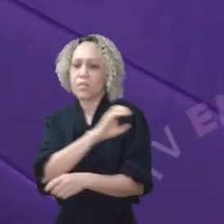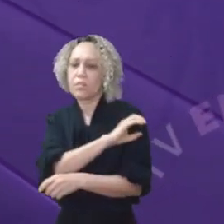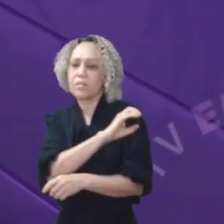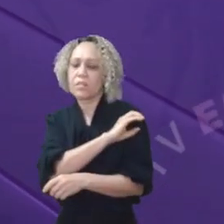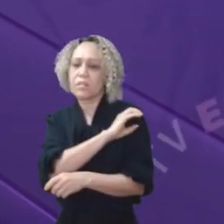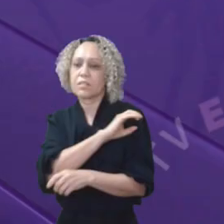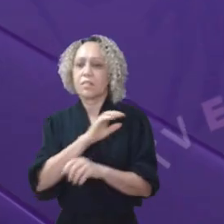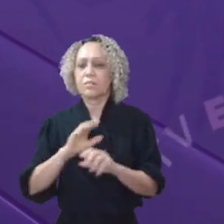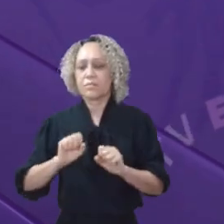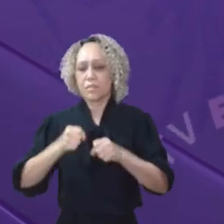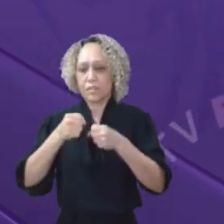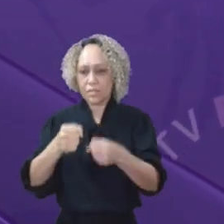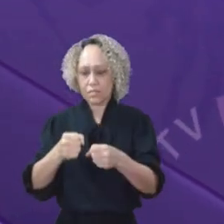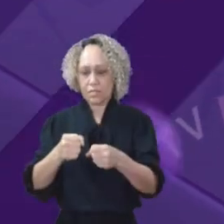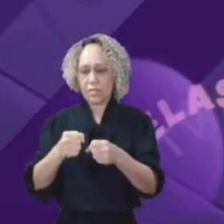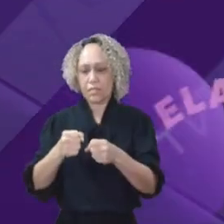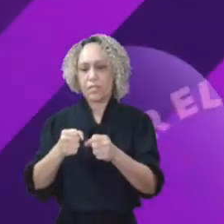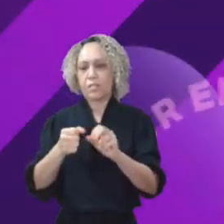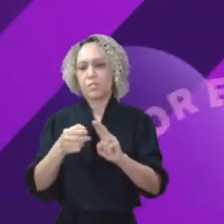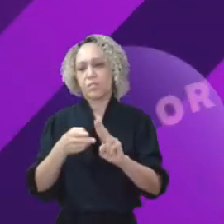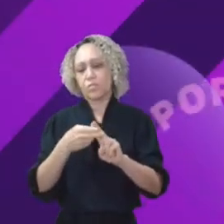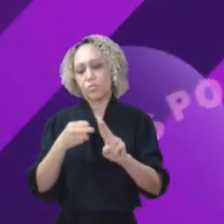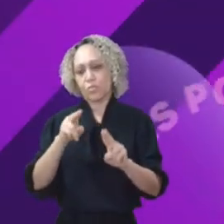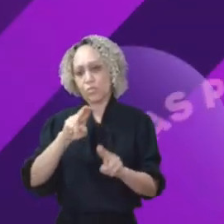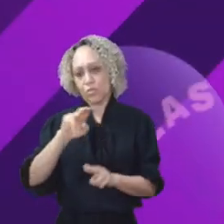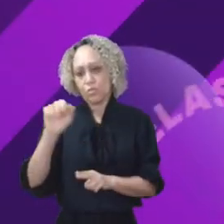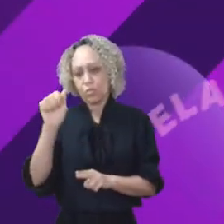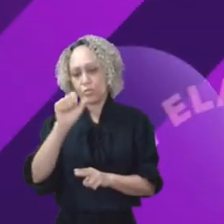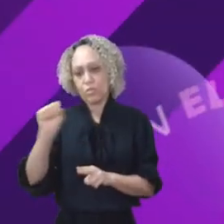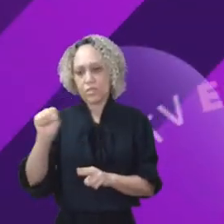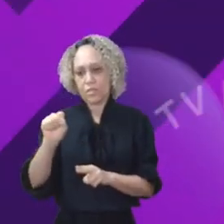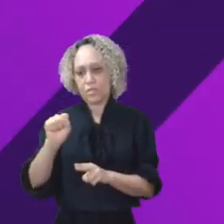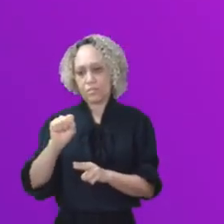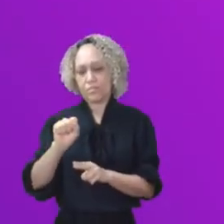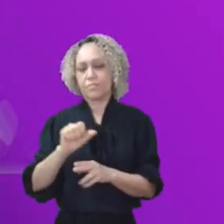Frente Nacional em Defesa do SUAS e da Seguridade Social.